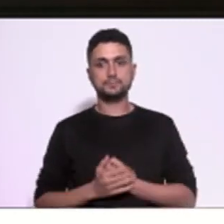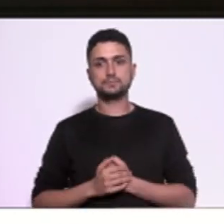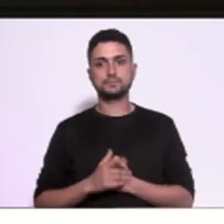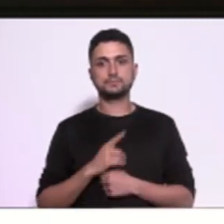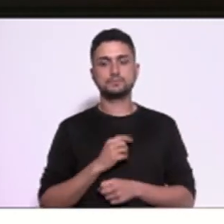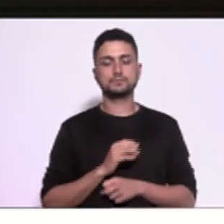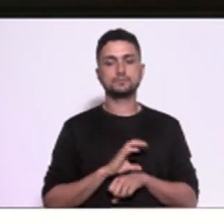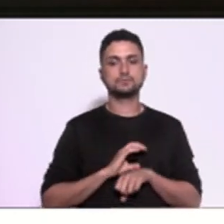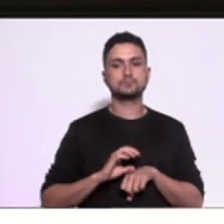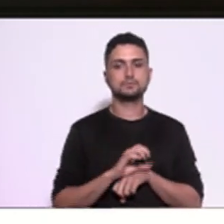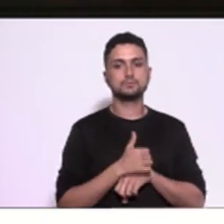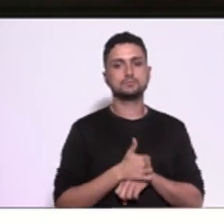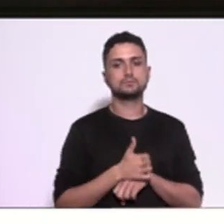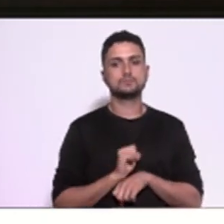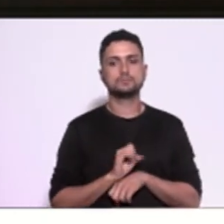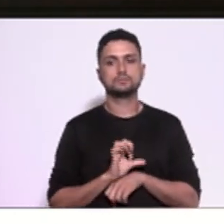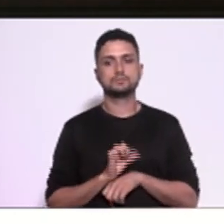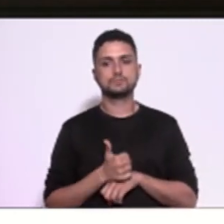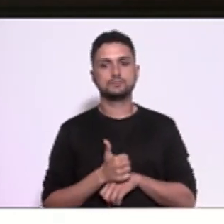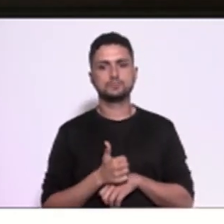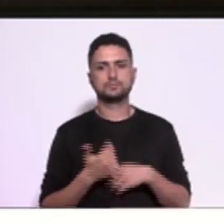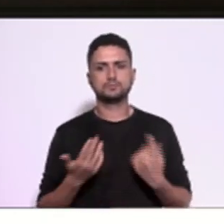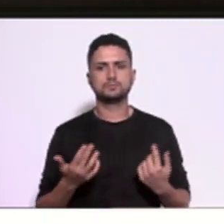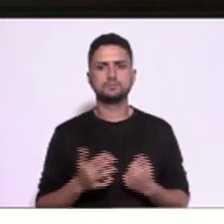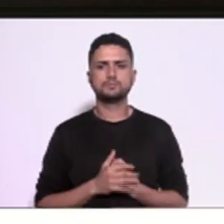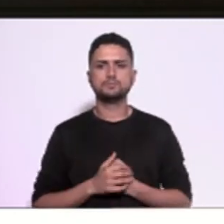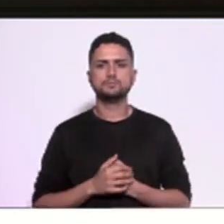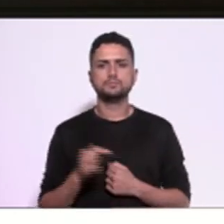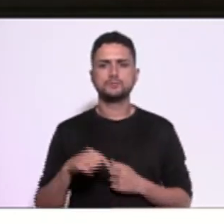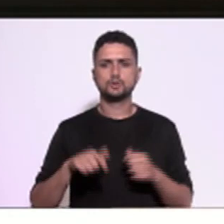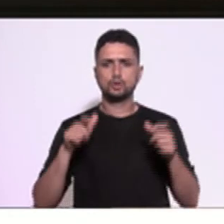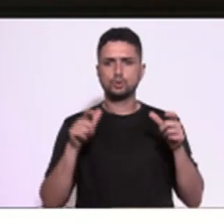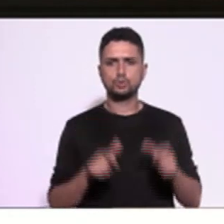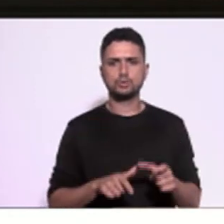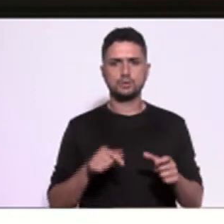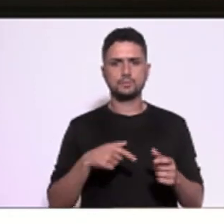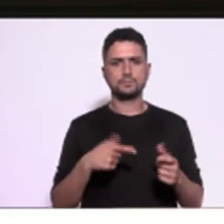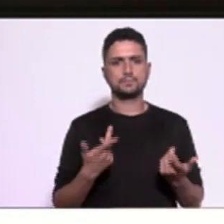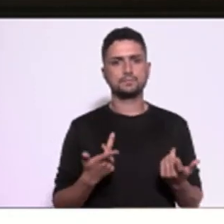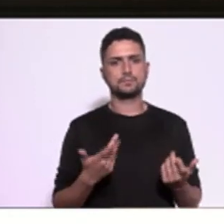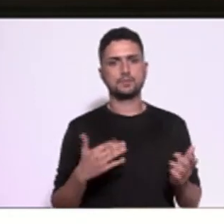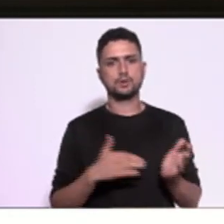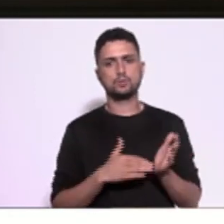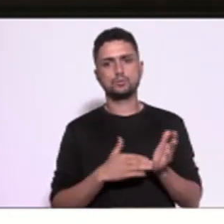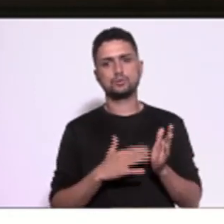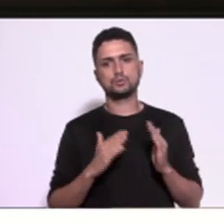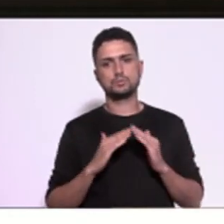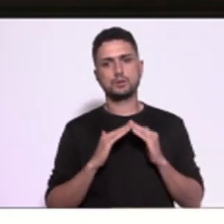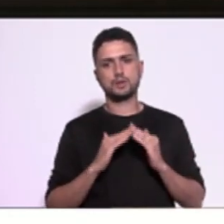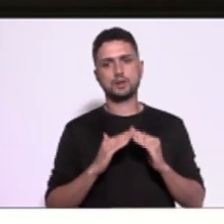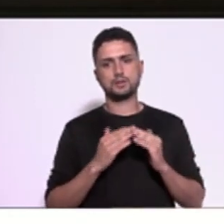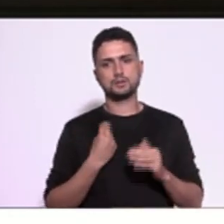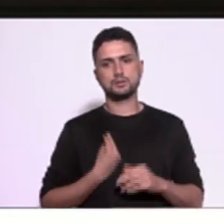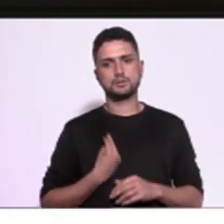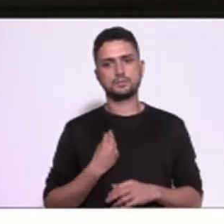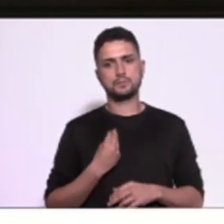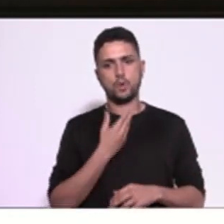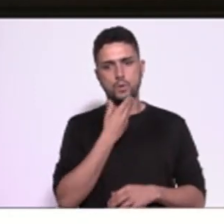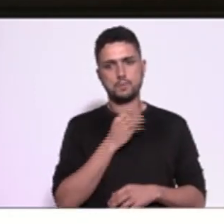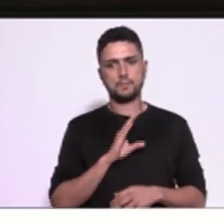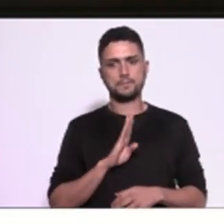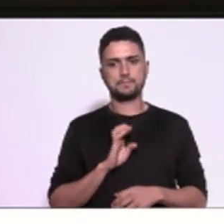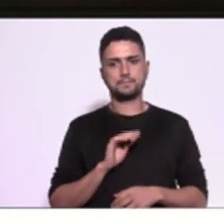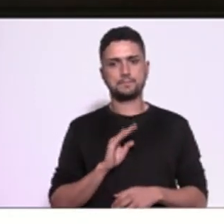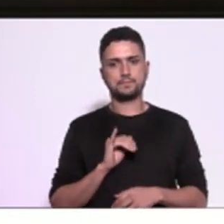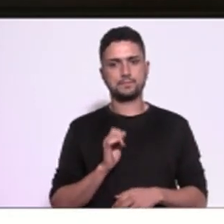de 1891, por ter sido o local da última residência ocupada por Benjamin Constant e